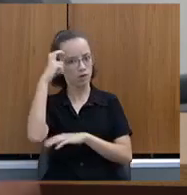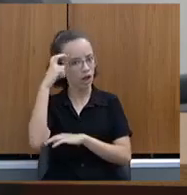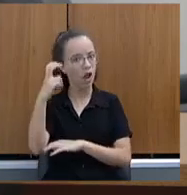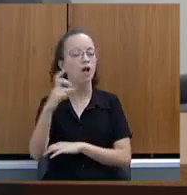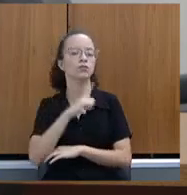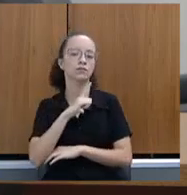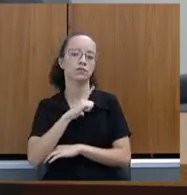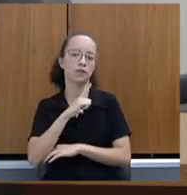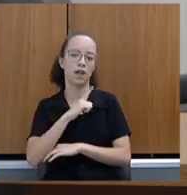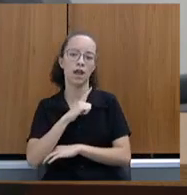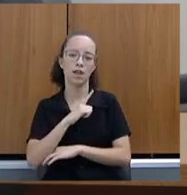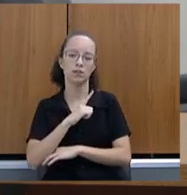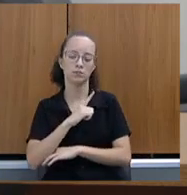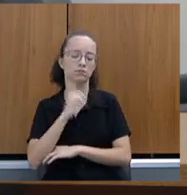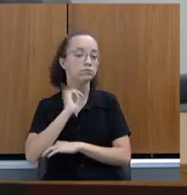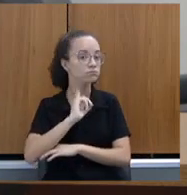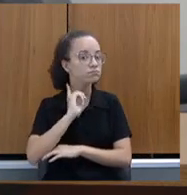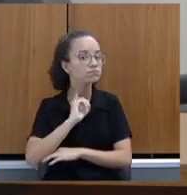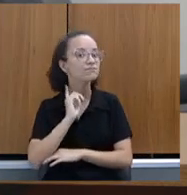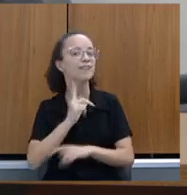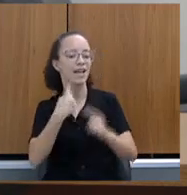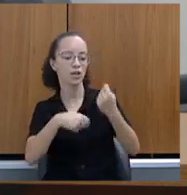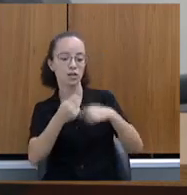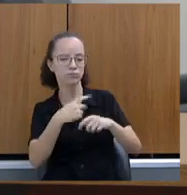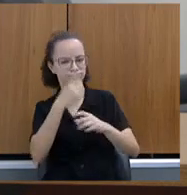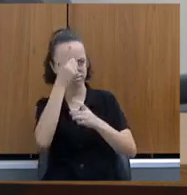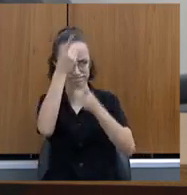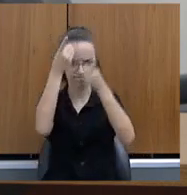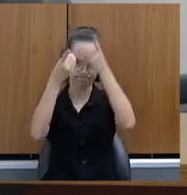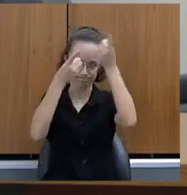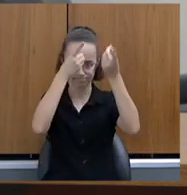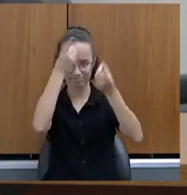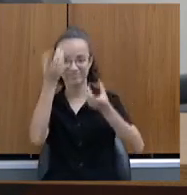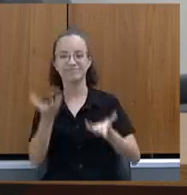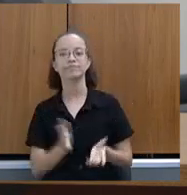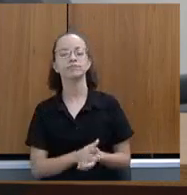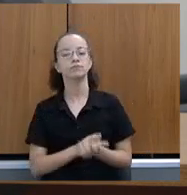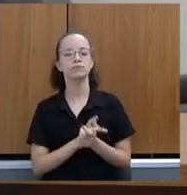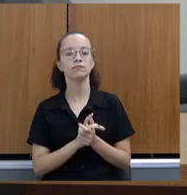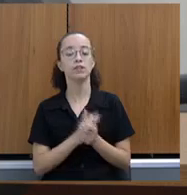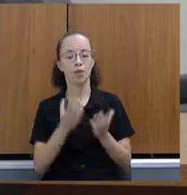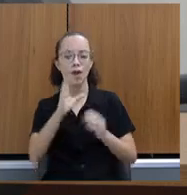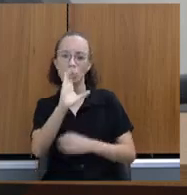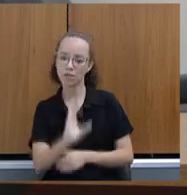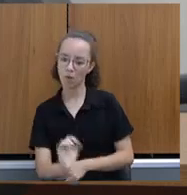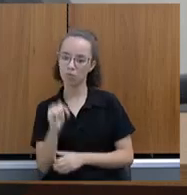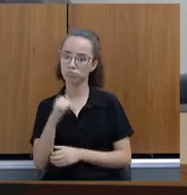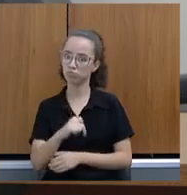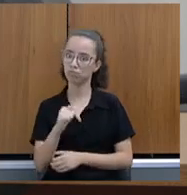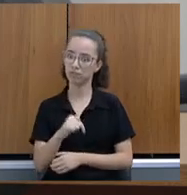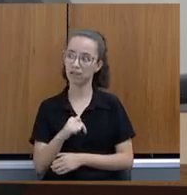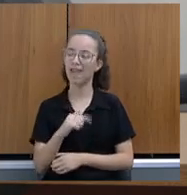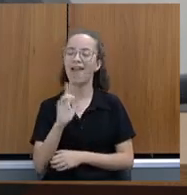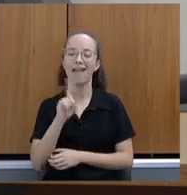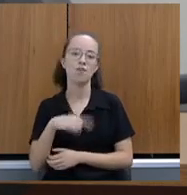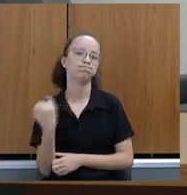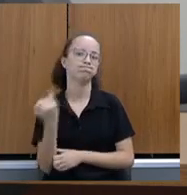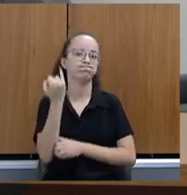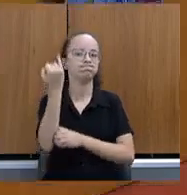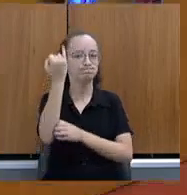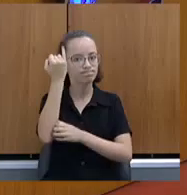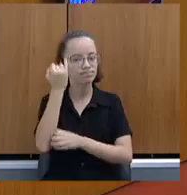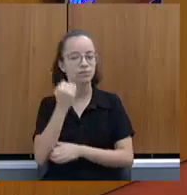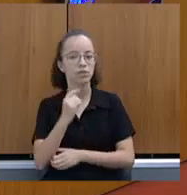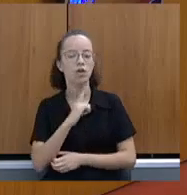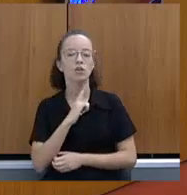e que a cultura tem para Minas Gerais na economia criativa então é realmente essa comissão Deputado Bosco ela é fundamental e a hora que